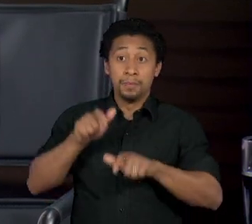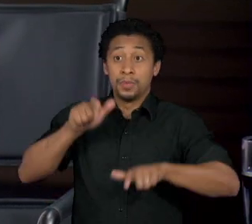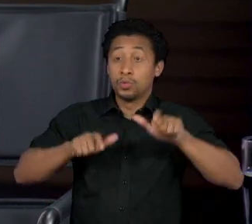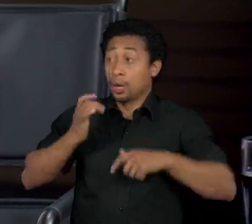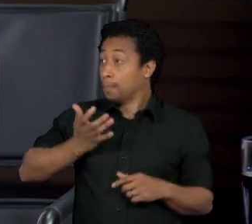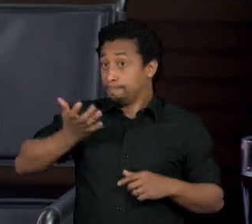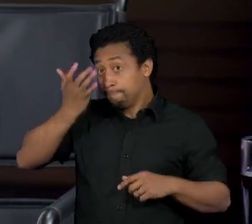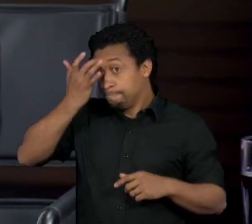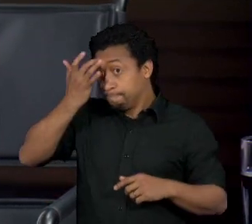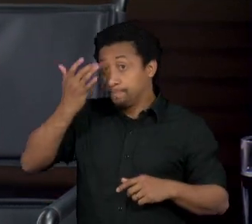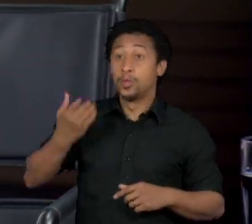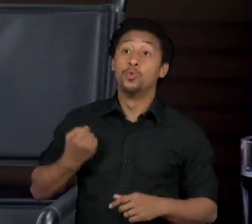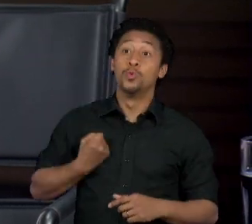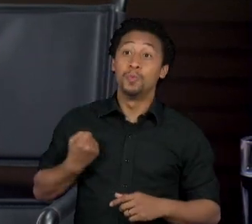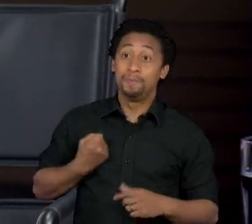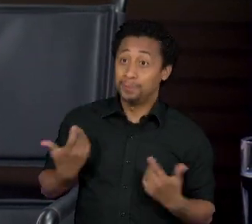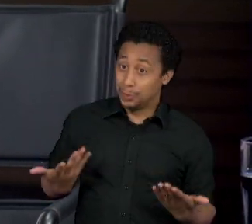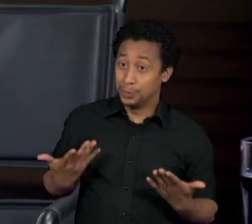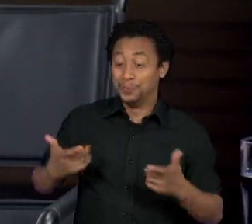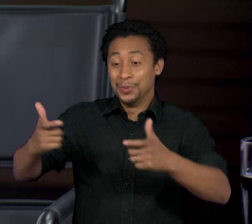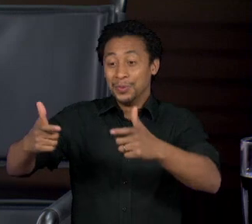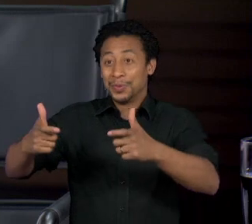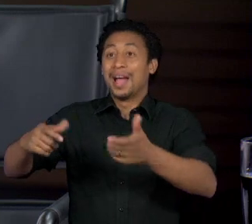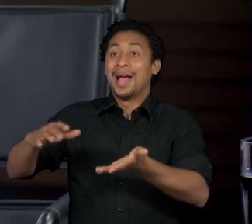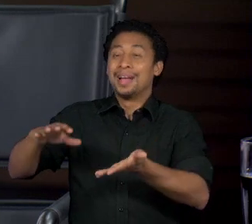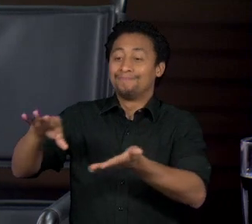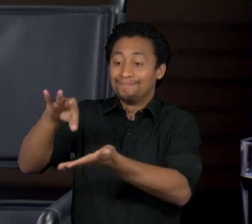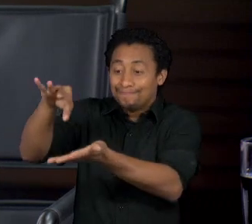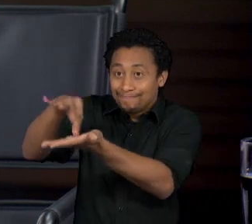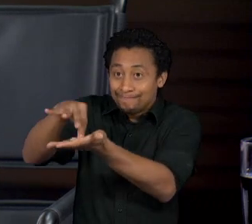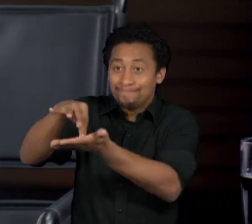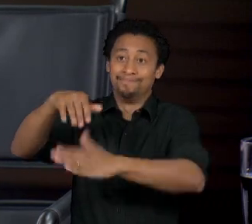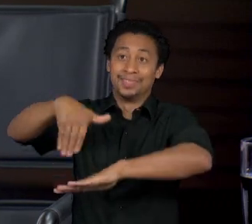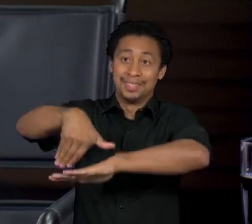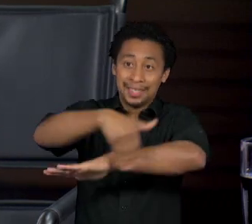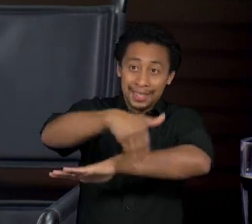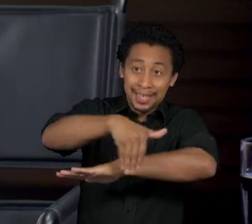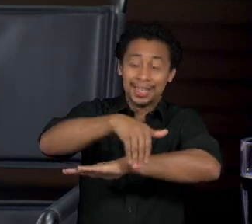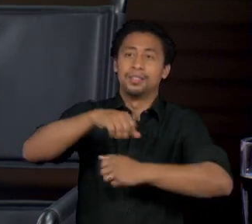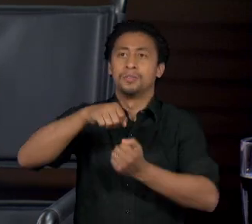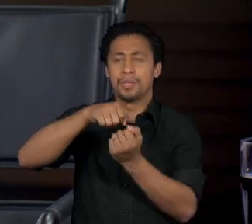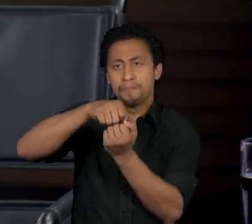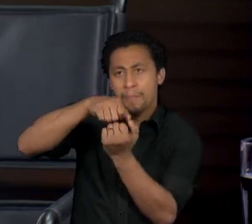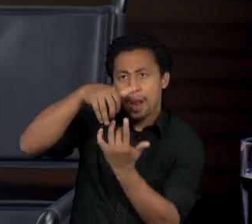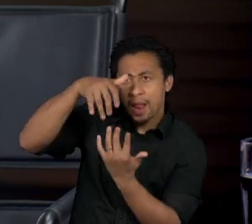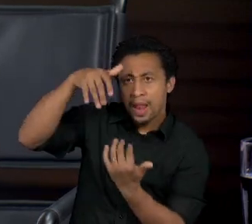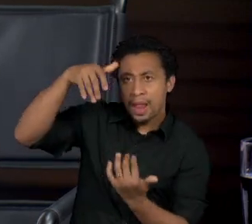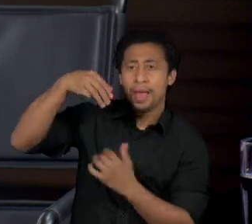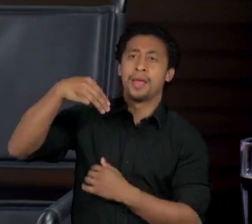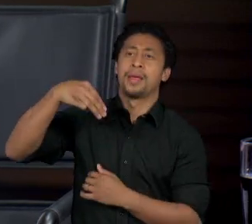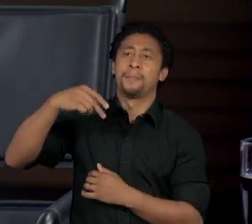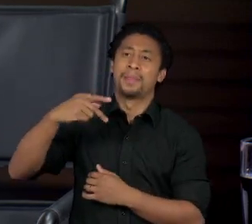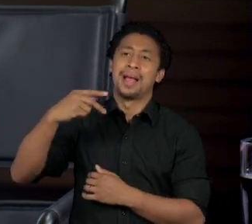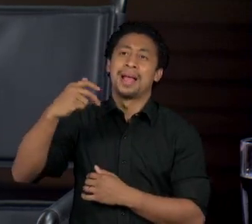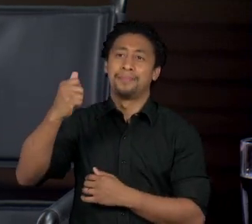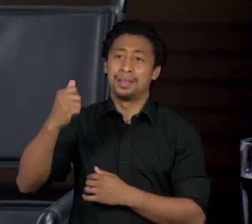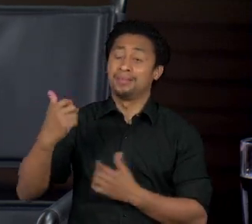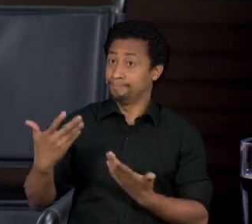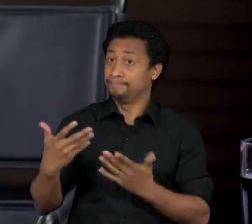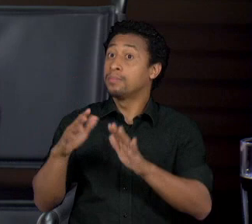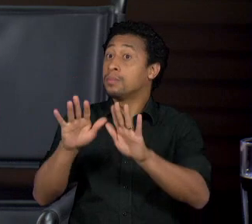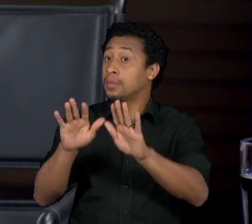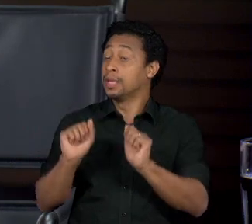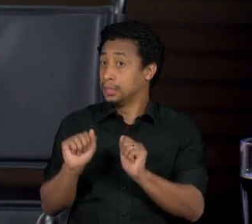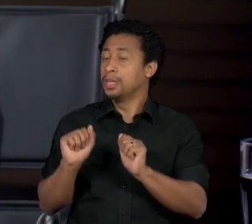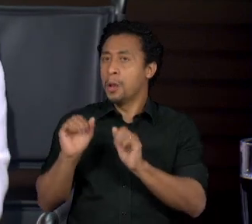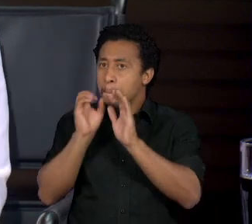guardar localização, endereços, mapas, mas veja, isso é fora da média e ele é muito bom nisso.